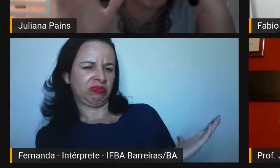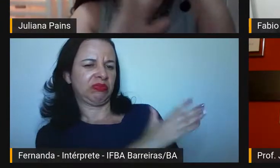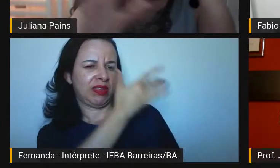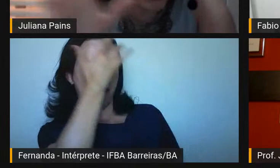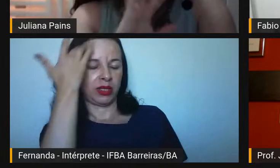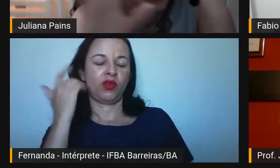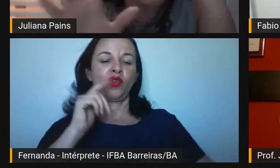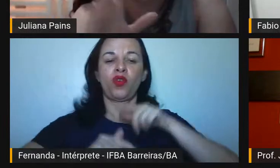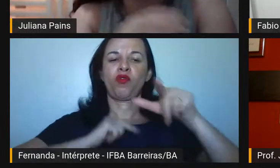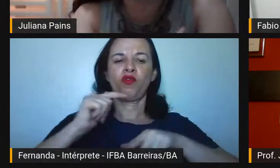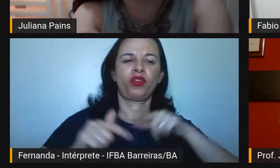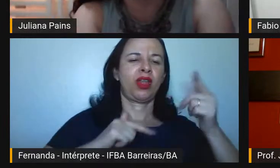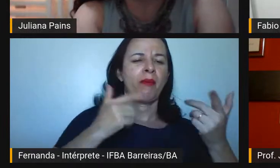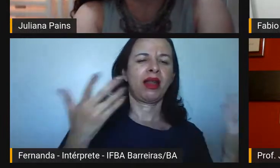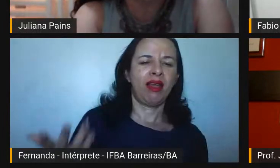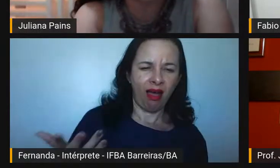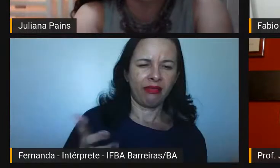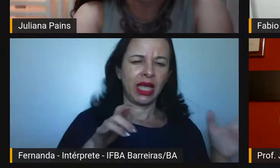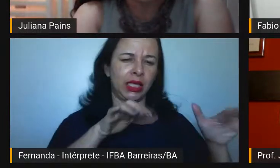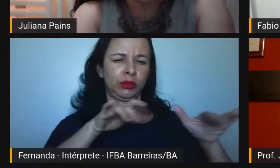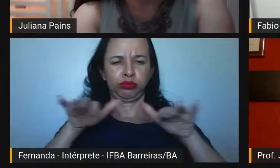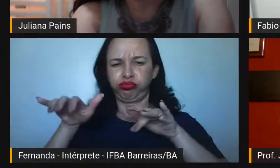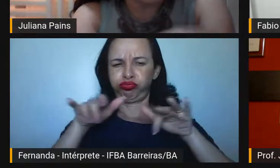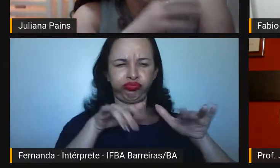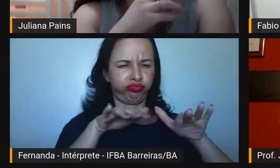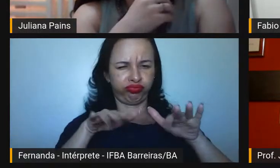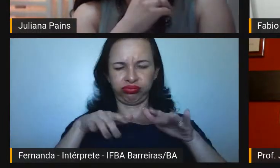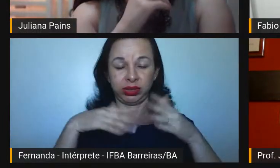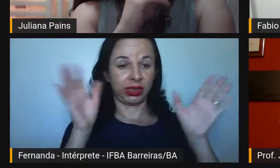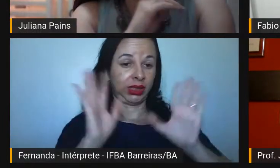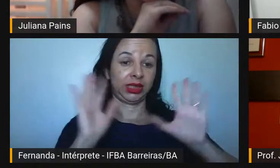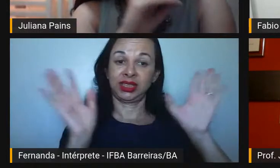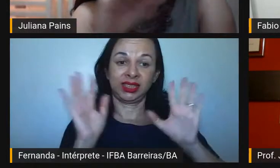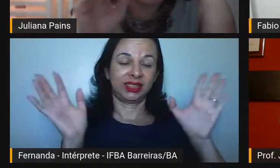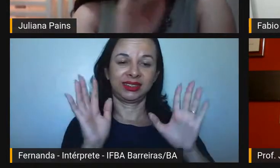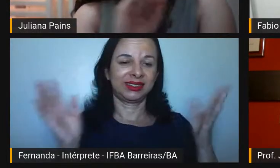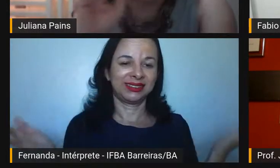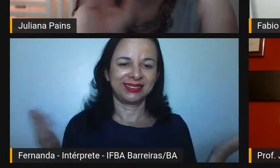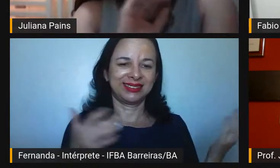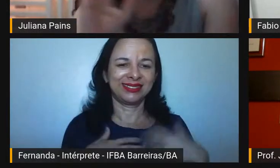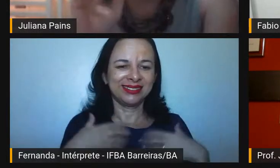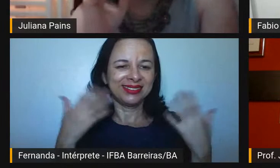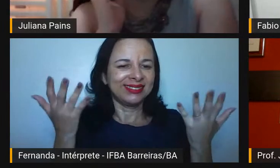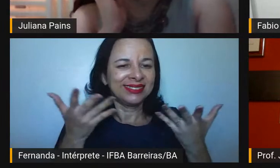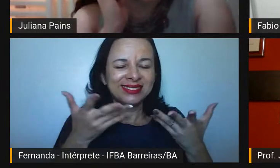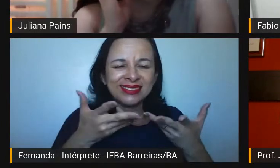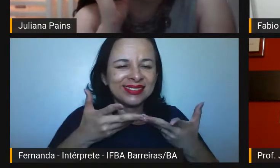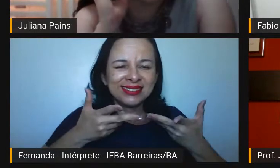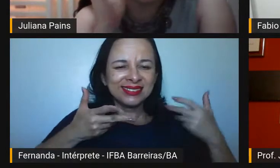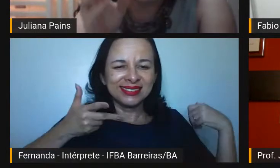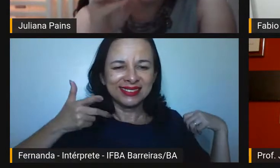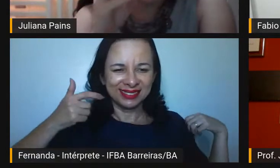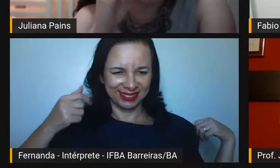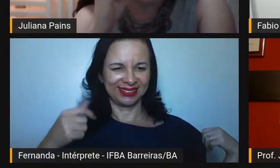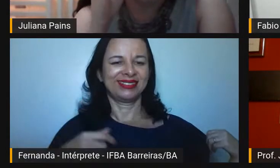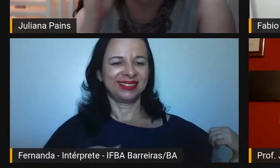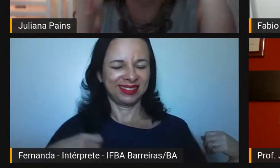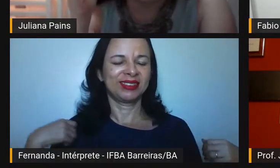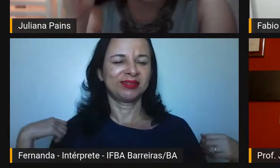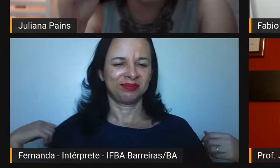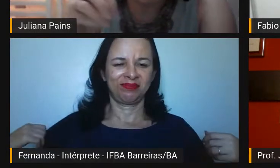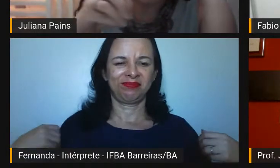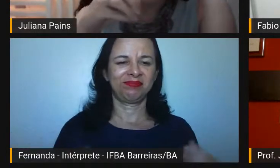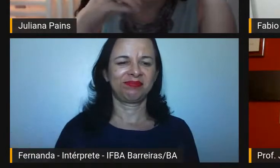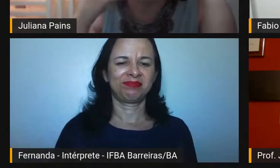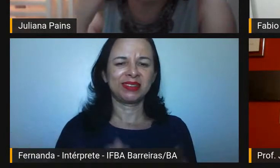não esqueça isso na vida então assim eu tô encantada essa não tem outra palavra para dizer pelo trabalho que vem